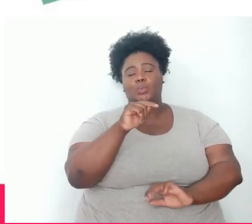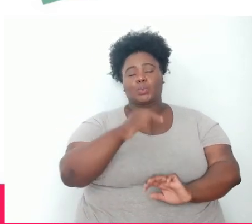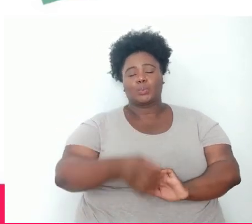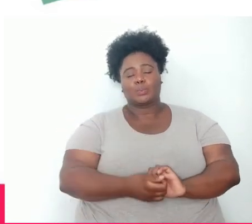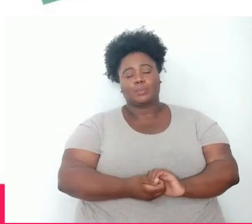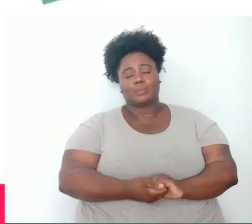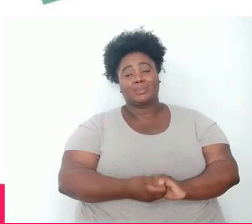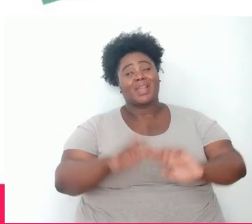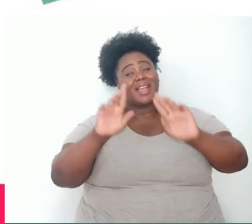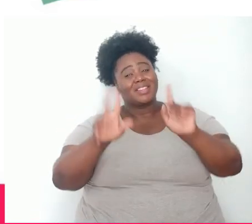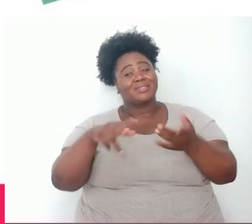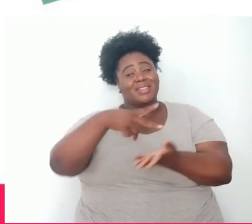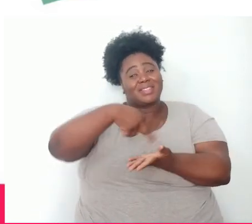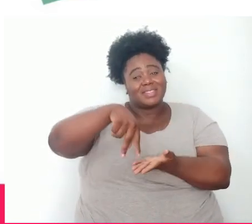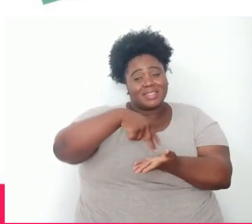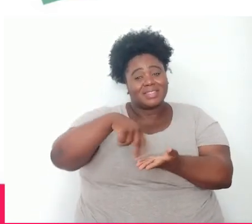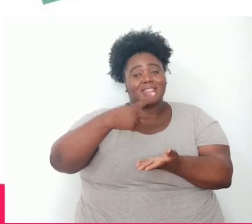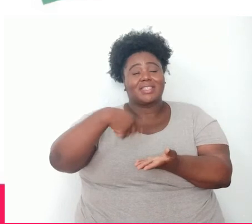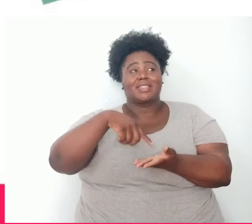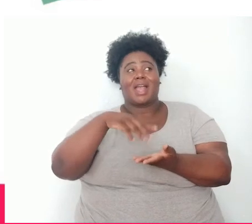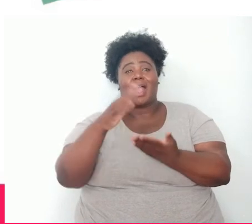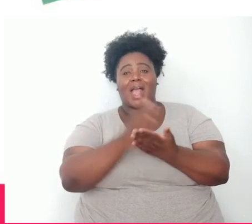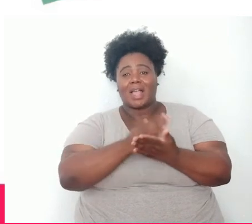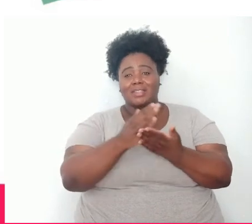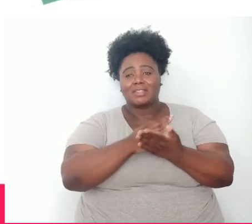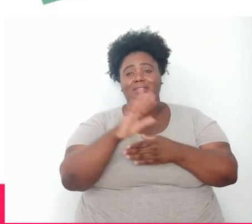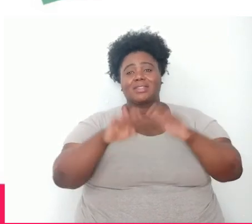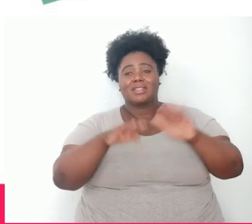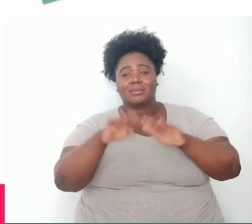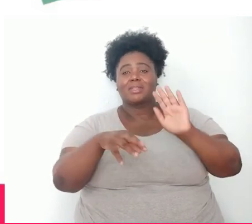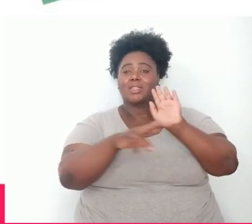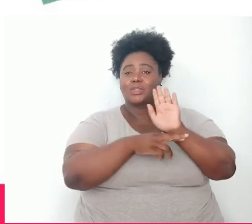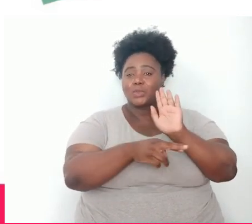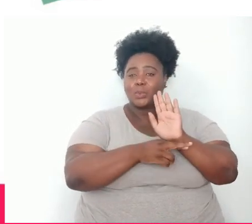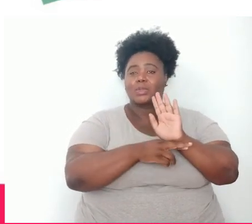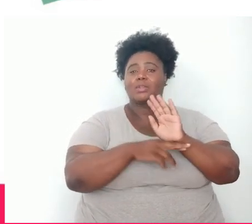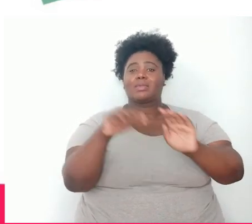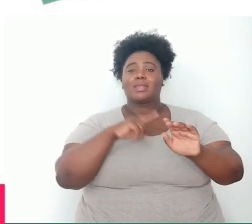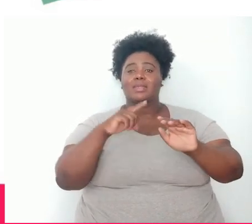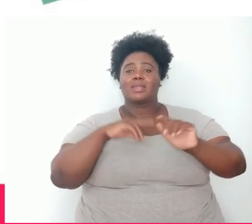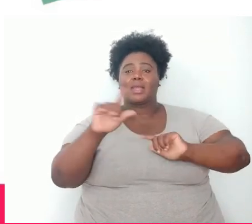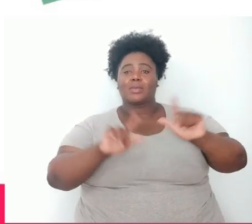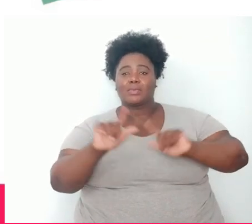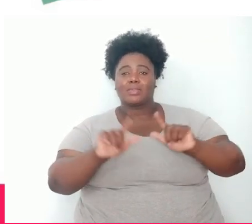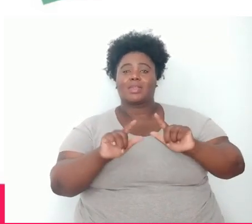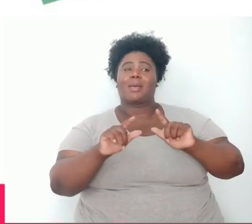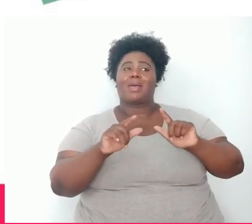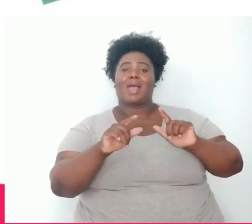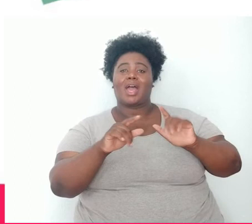que, diferentemente da dança, que muitas das vezes, dependendo do ritmo, exige um trabalho